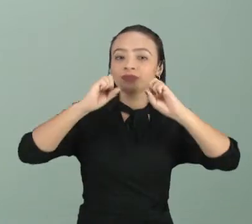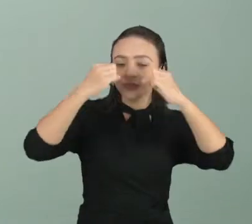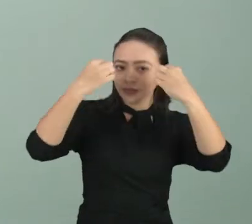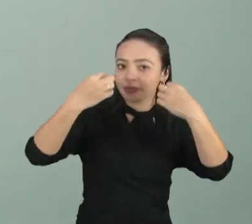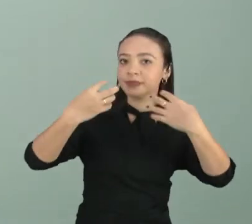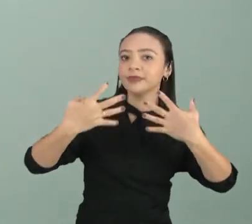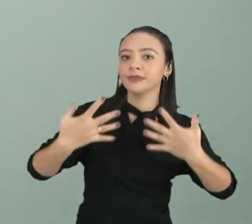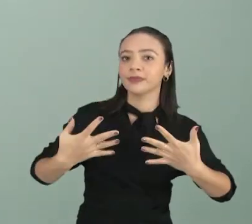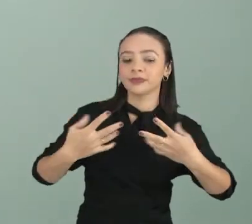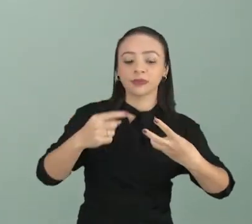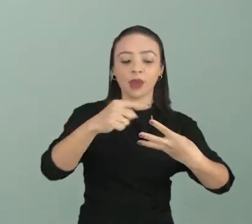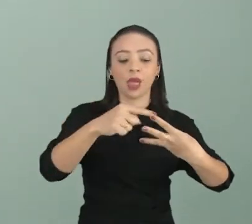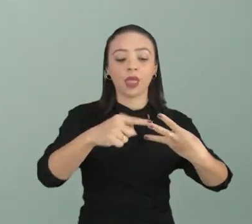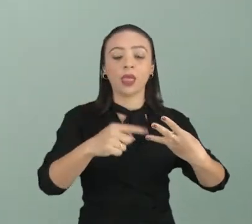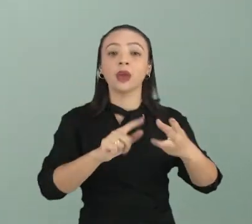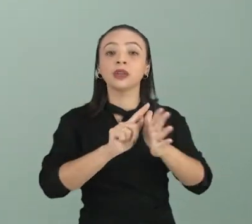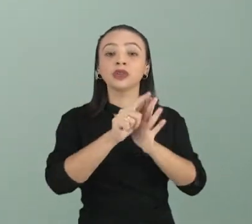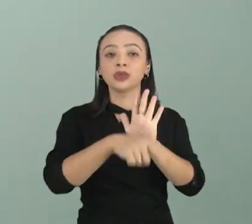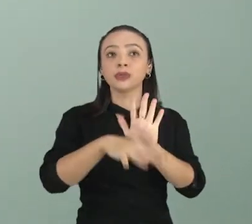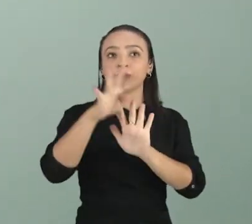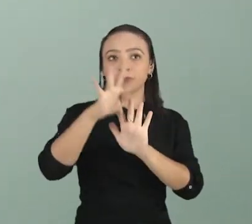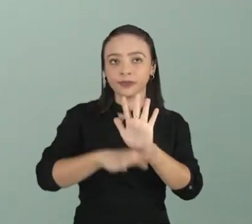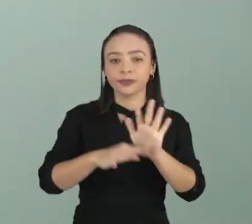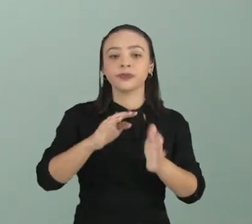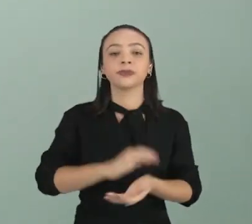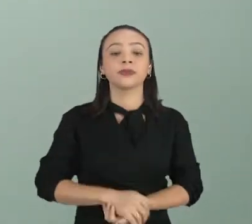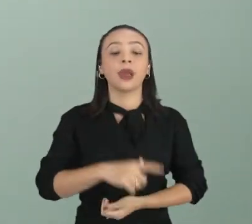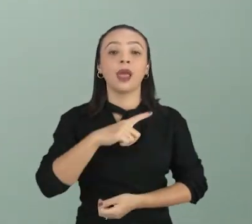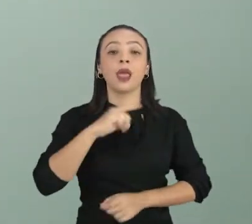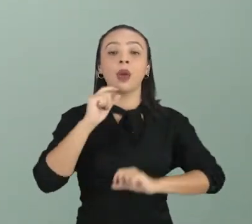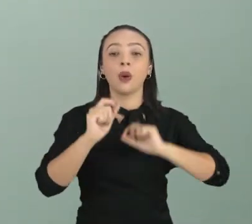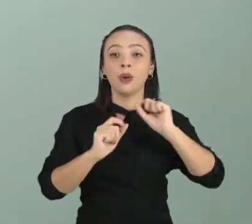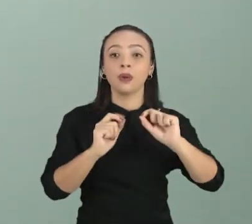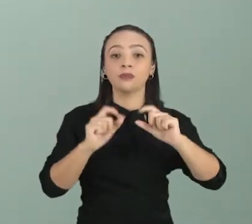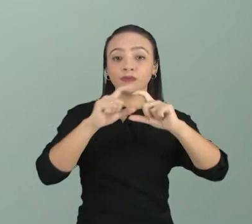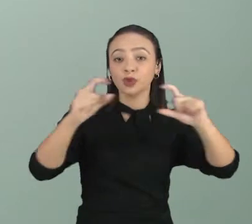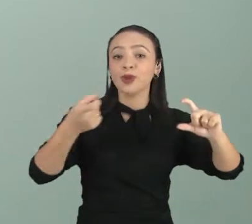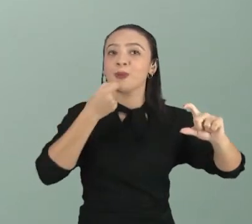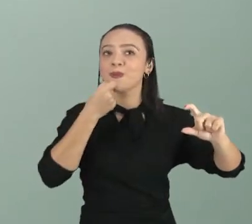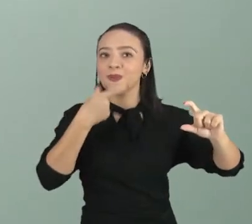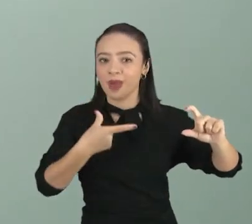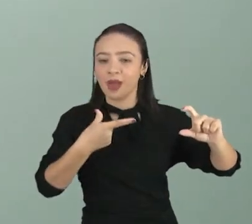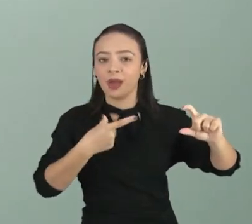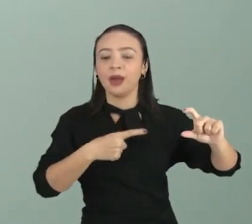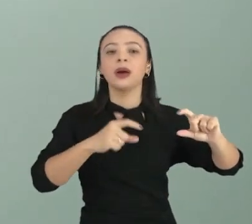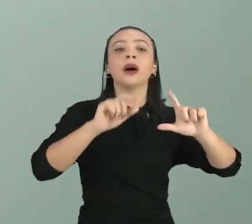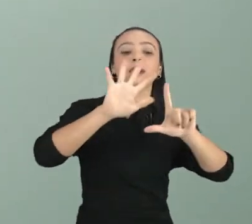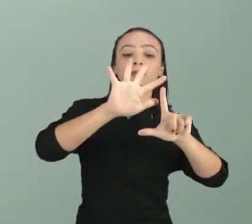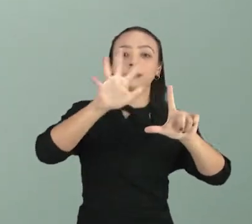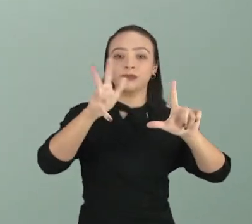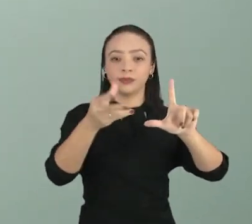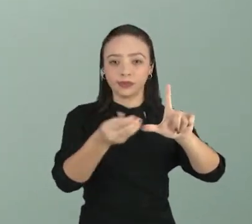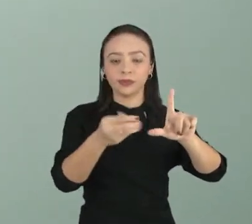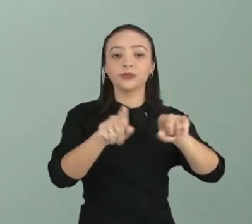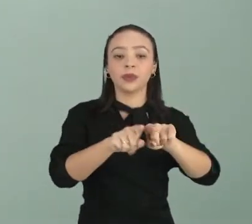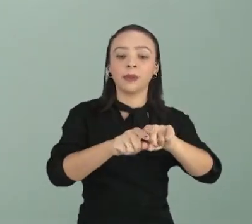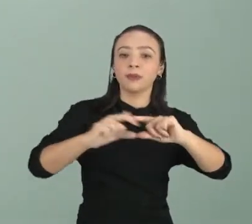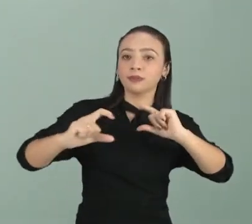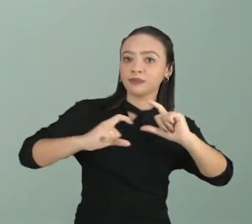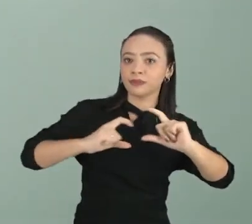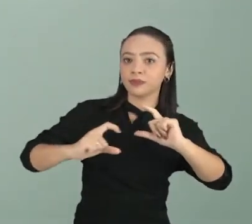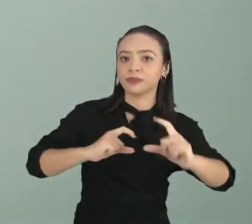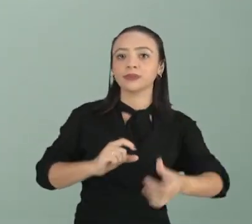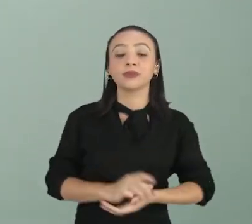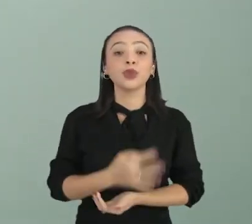falaremos sobre 3 gêneros textuais. Nós falaremos sobre charges, cartoons e tirinhas.